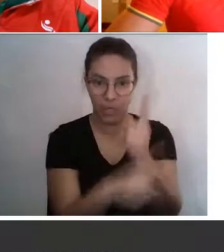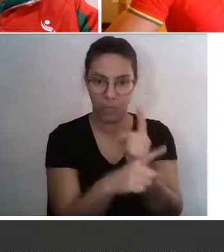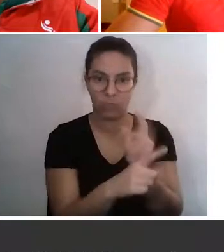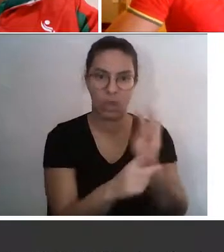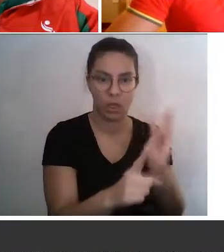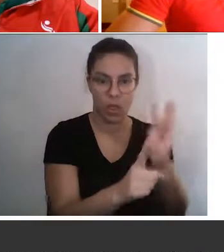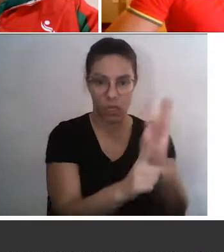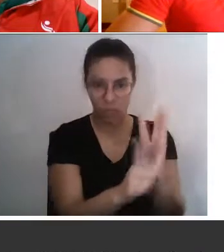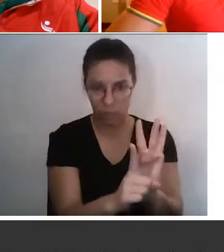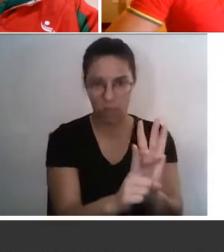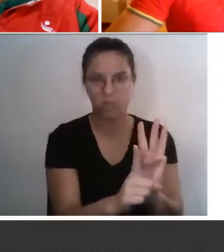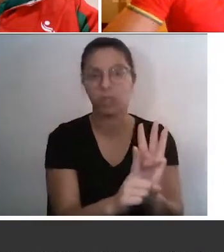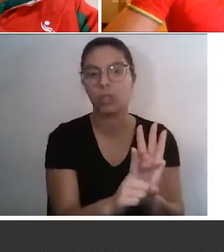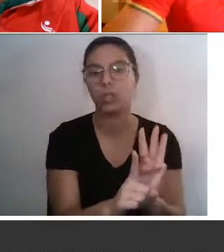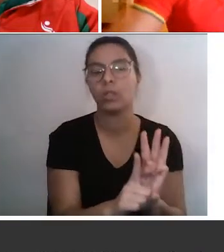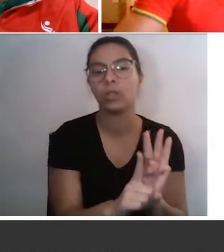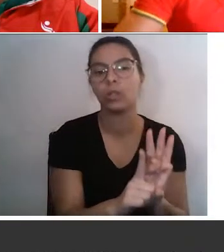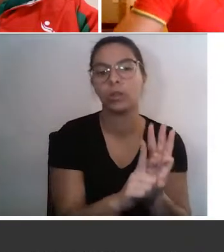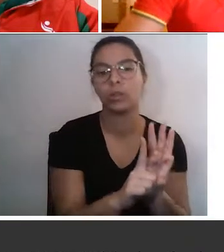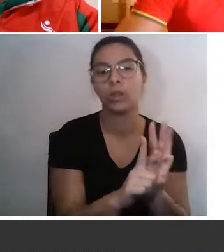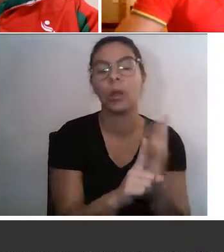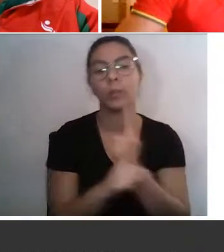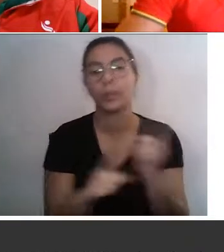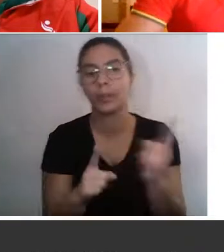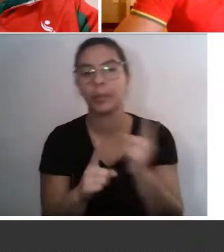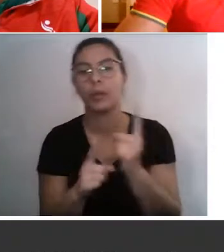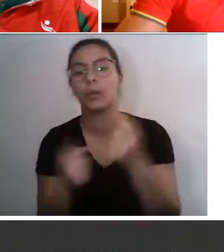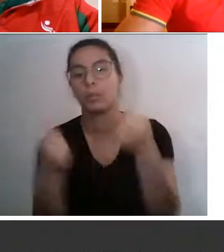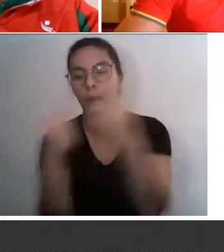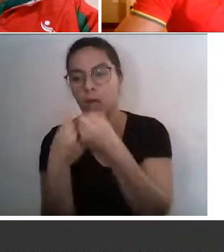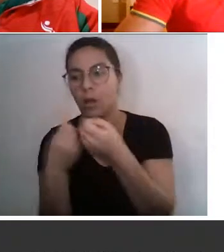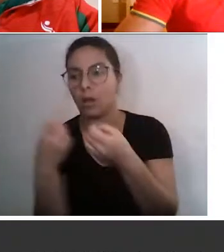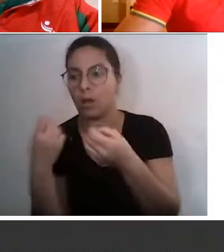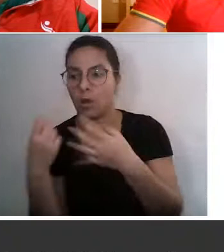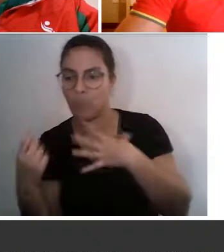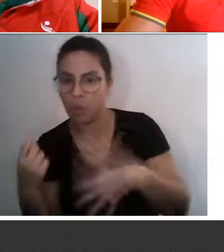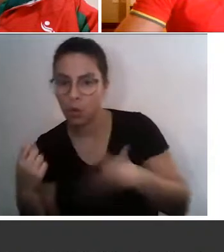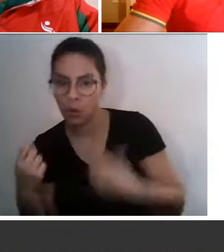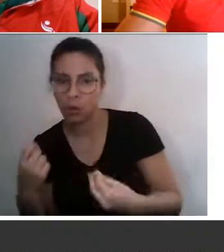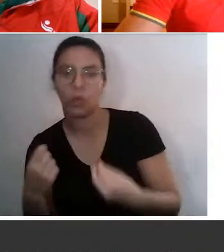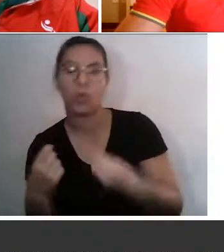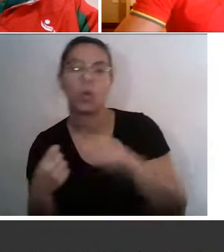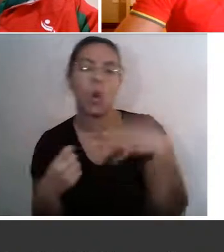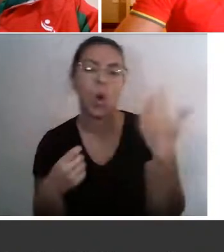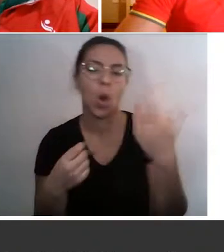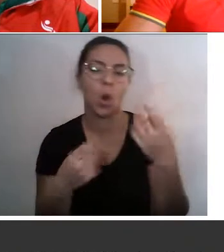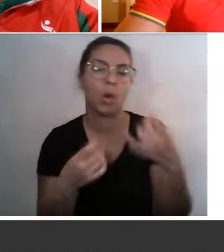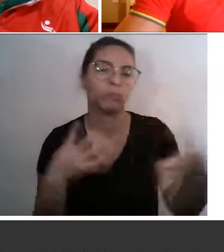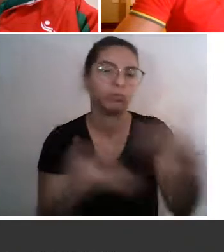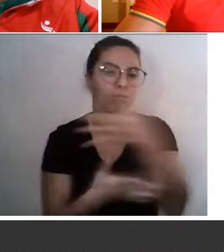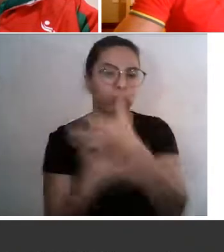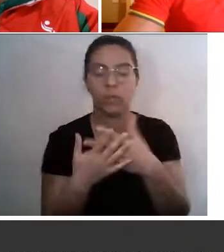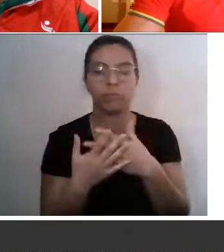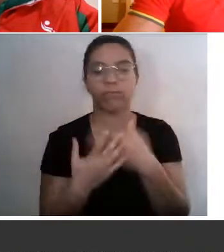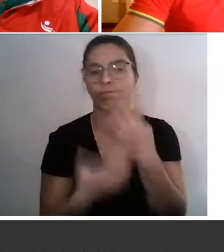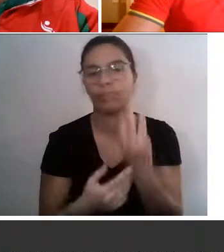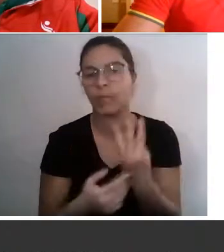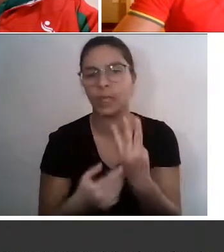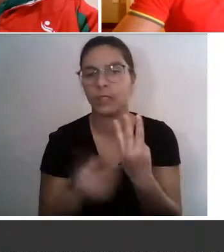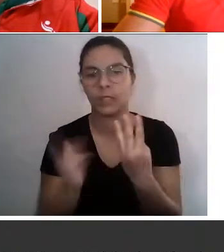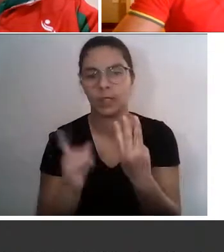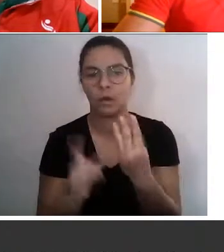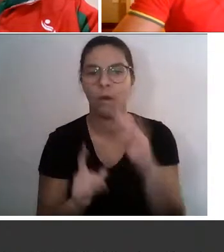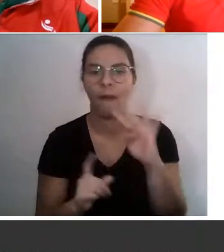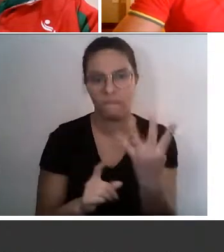depois, pronto, um campeonato do mundo ou um campeonato da Europa, nunca vão só 3. Vão 4 ou 6, e então depois